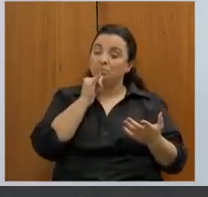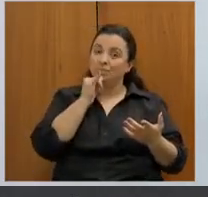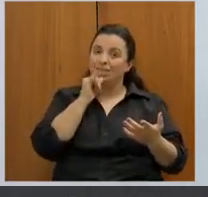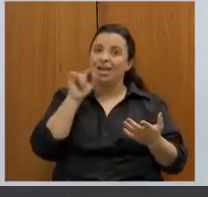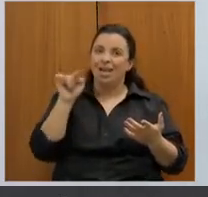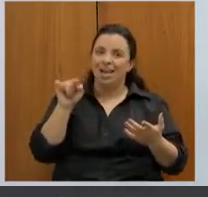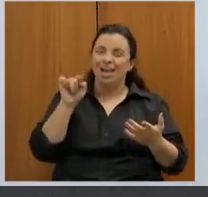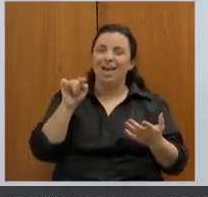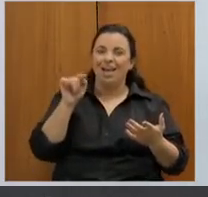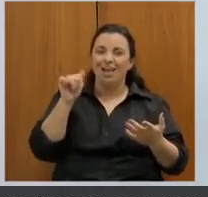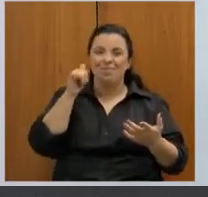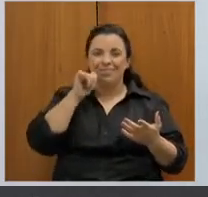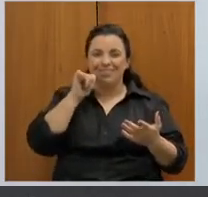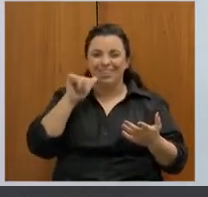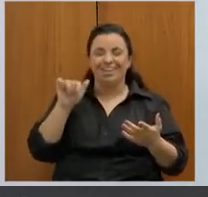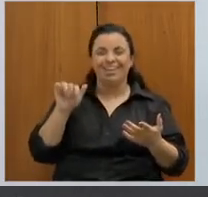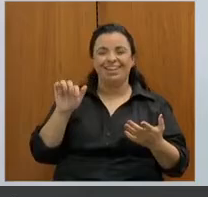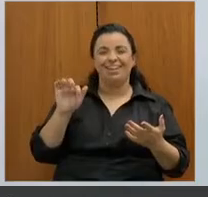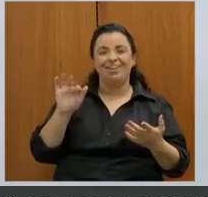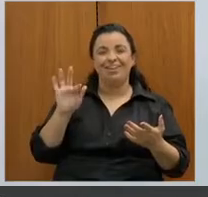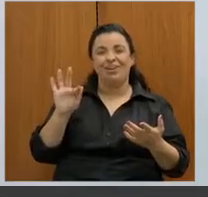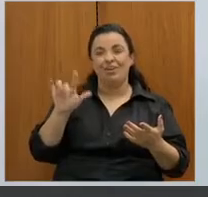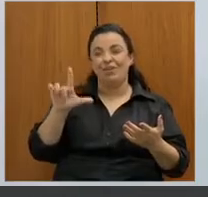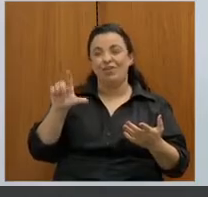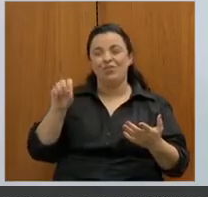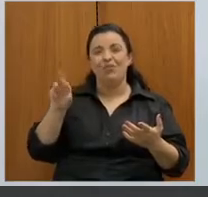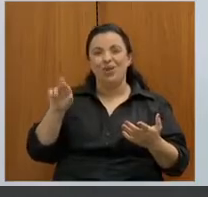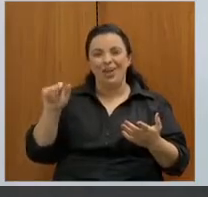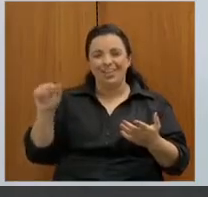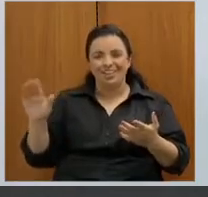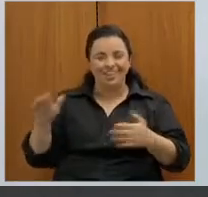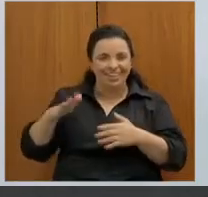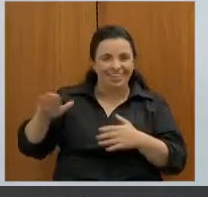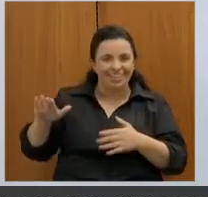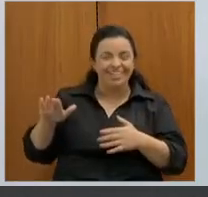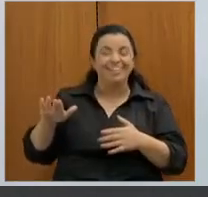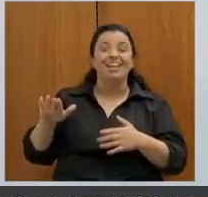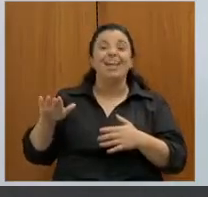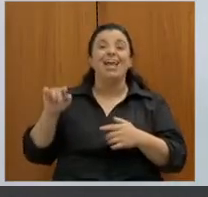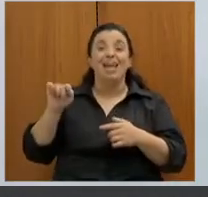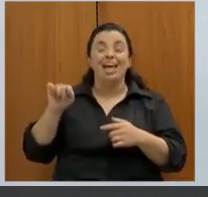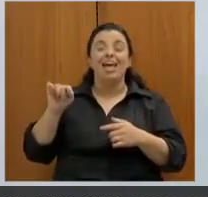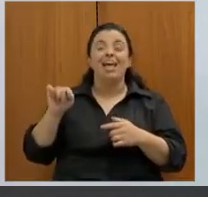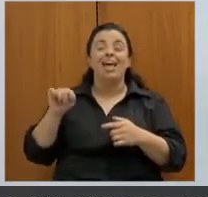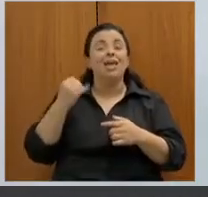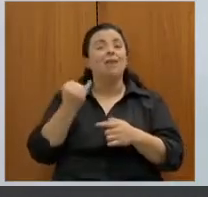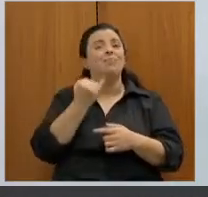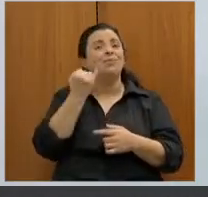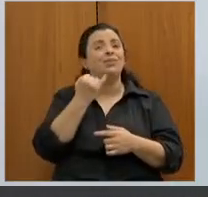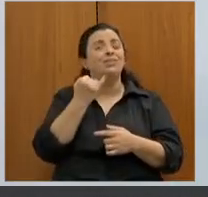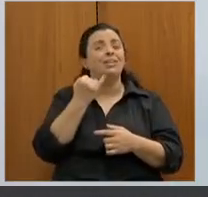Priscila que apareceu mas durante a sua fala então é importante que é